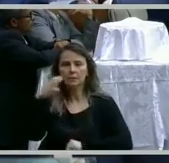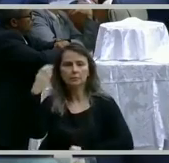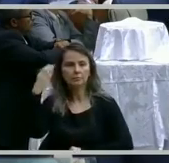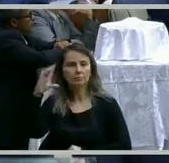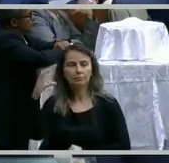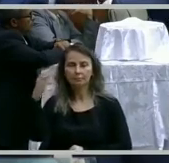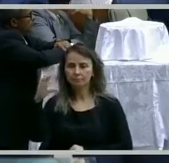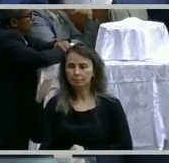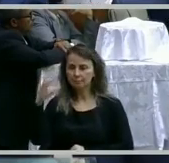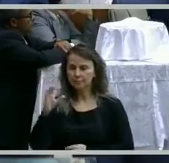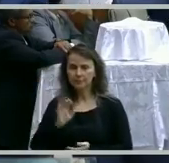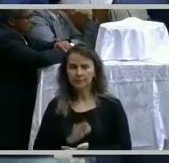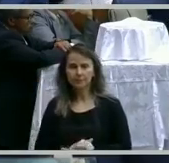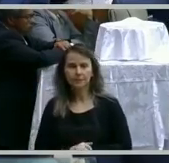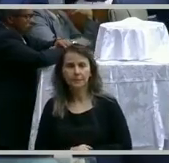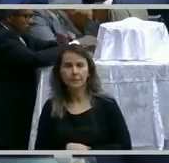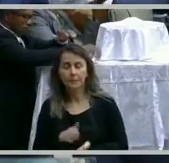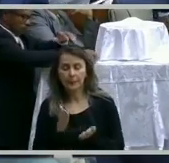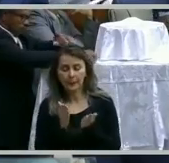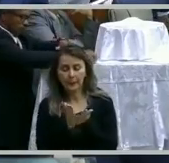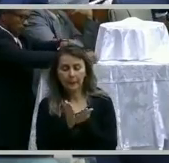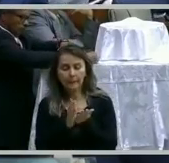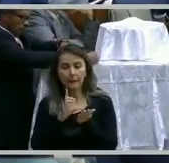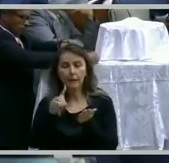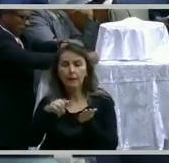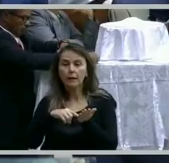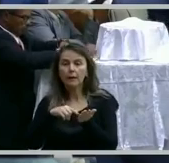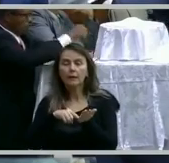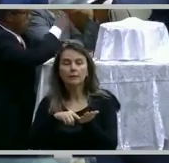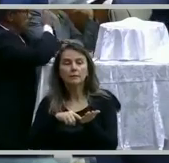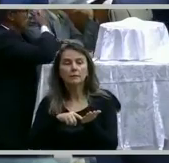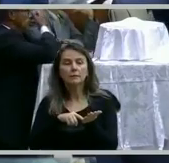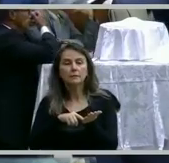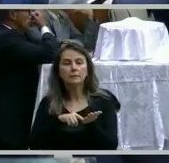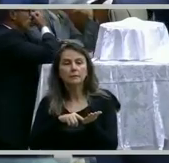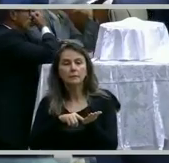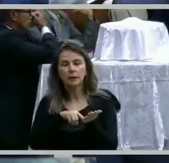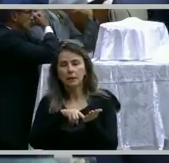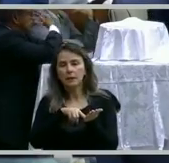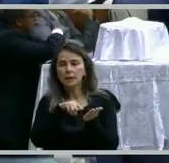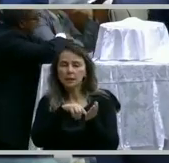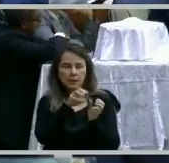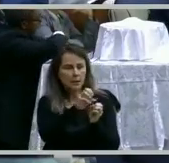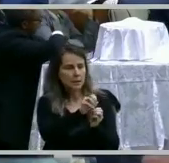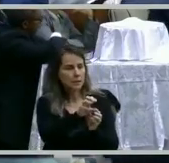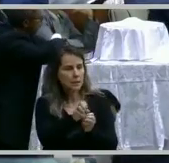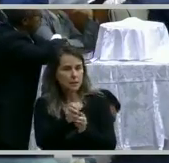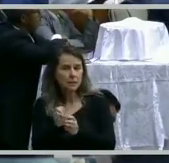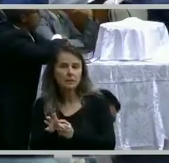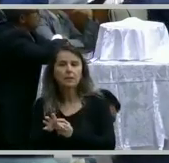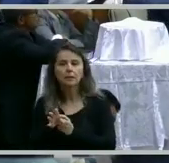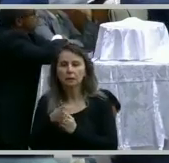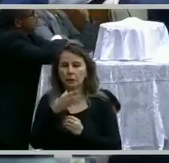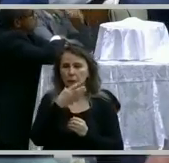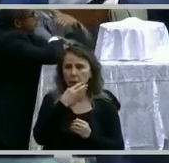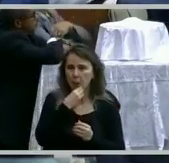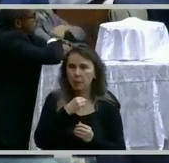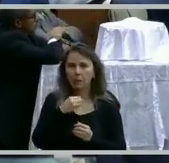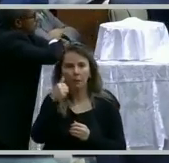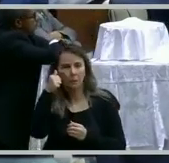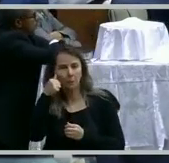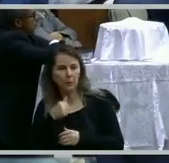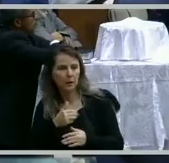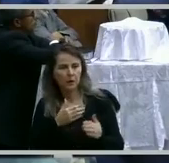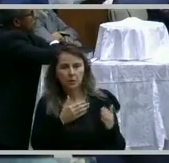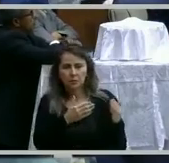Ela deixa o homem, o ser humano, a mulher, o menino, o jovem, a moça,